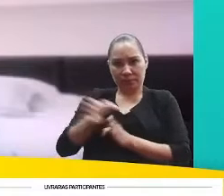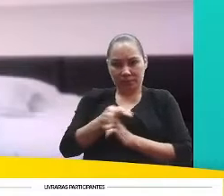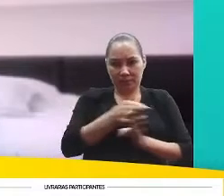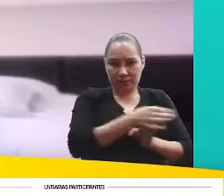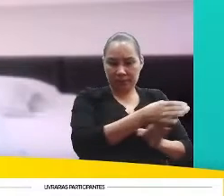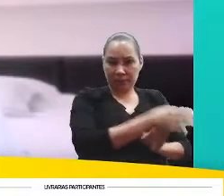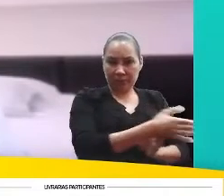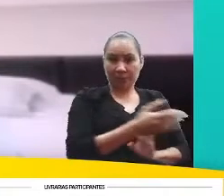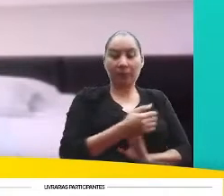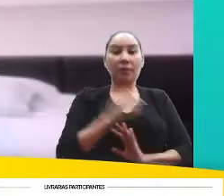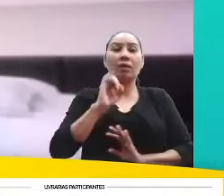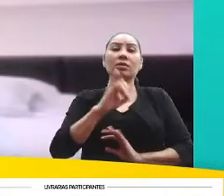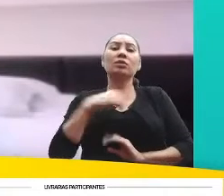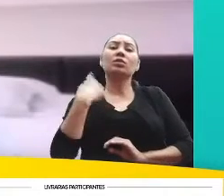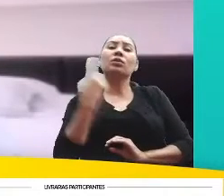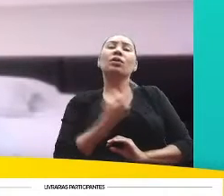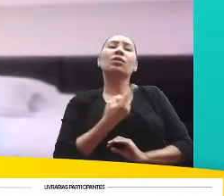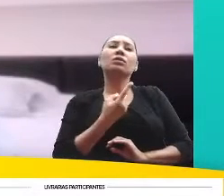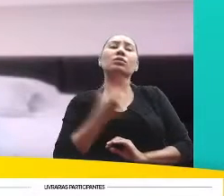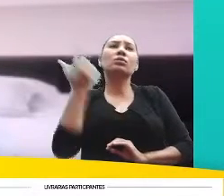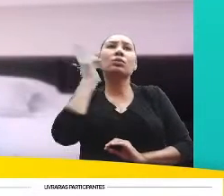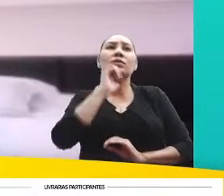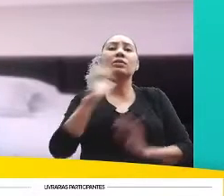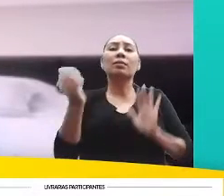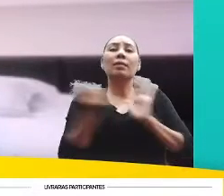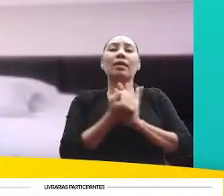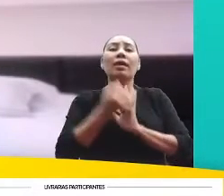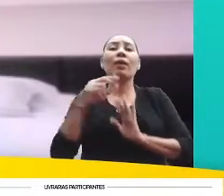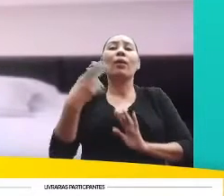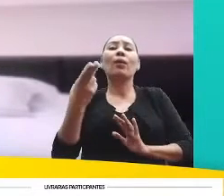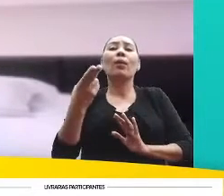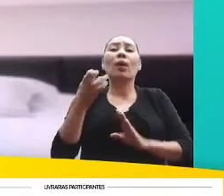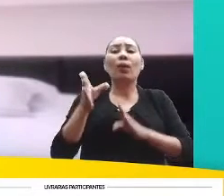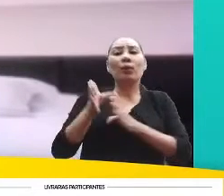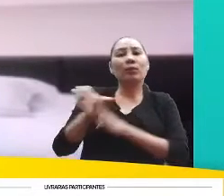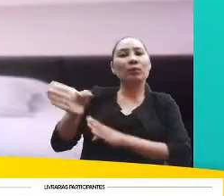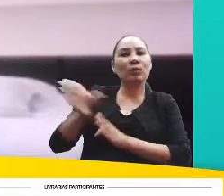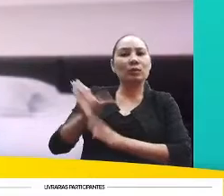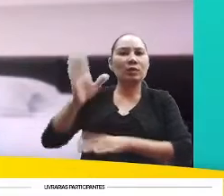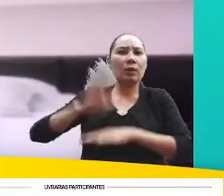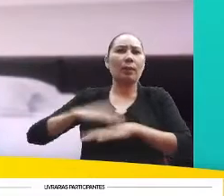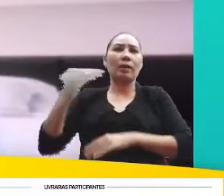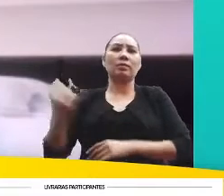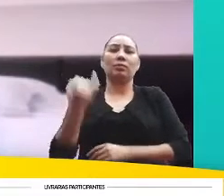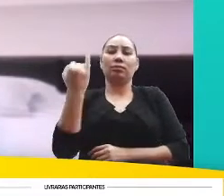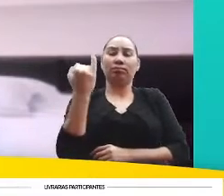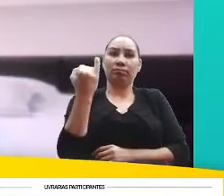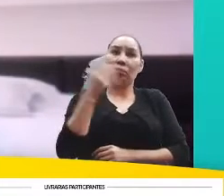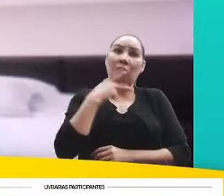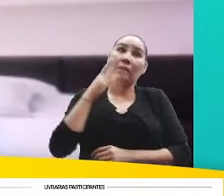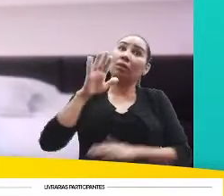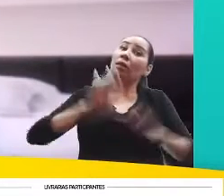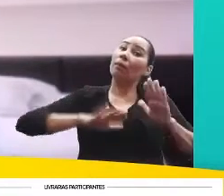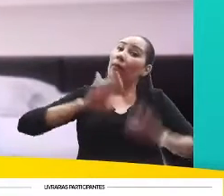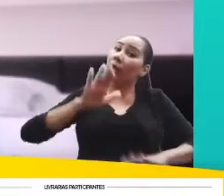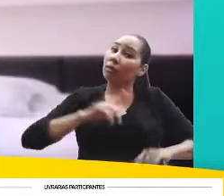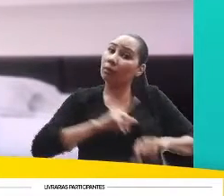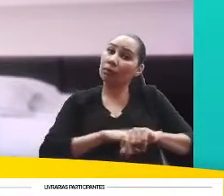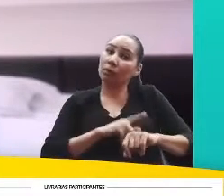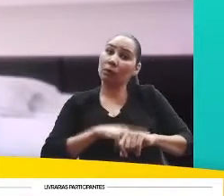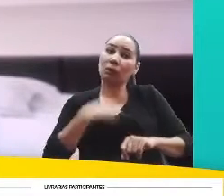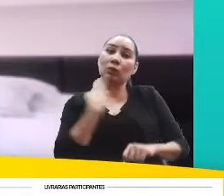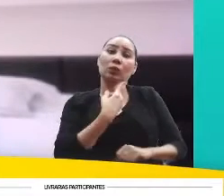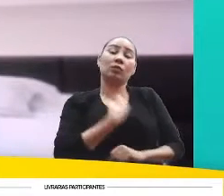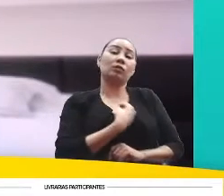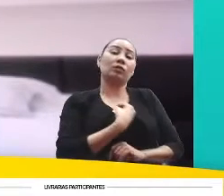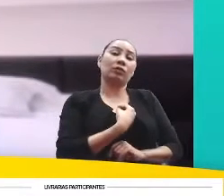se pudéssemos marcar qual seria a lição mais importante, eu diria, depende. Depende do momento que nós estamos